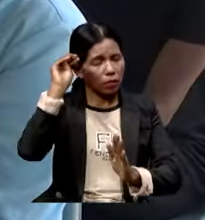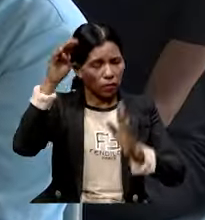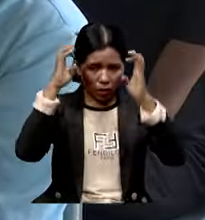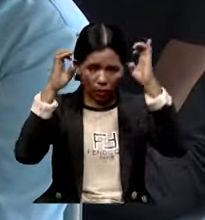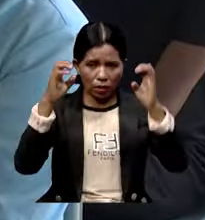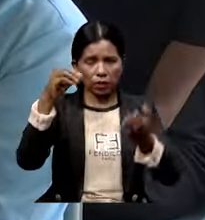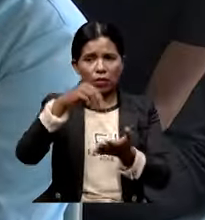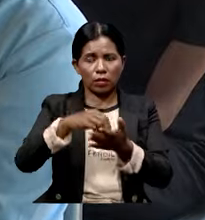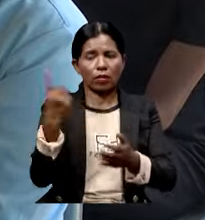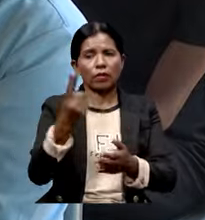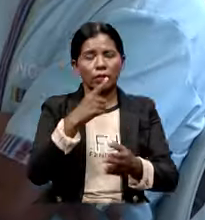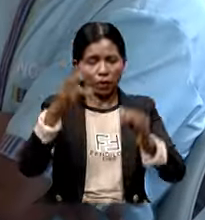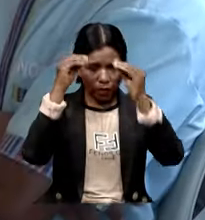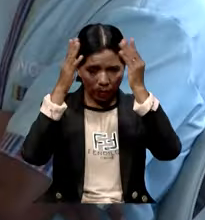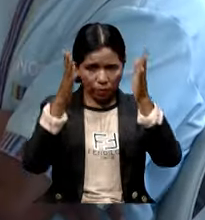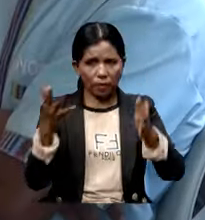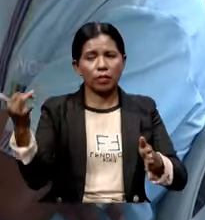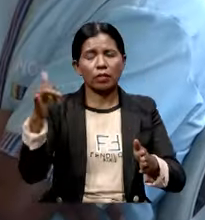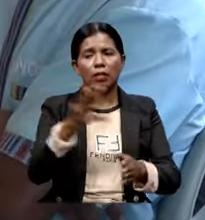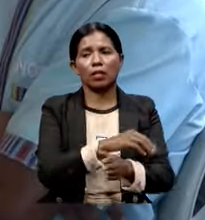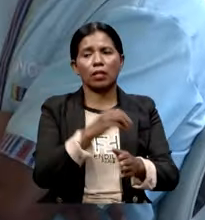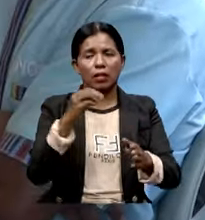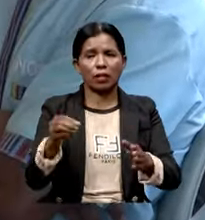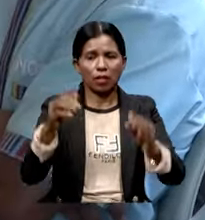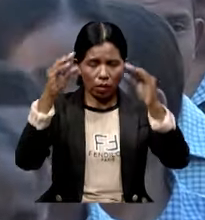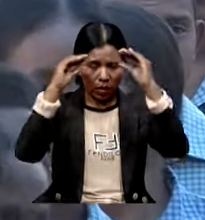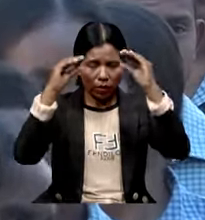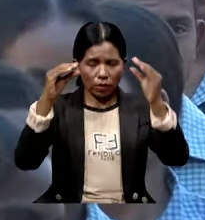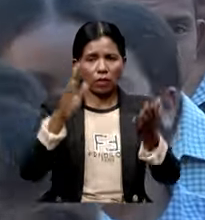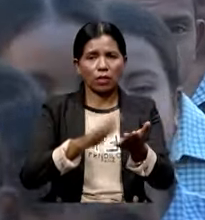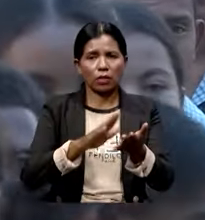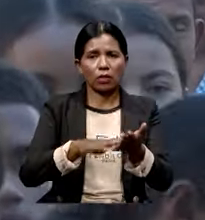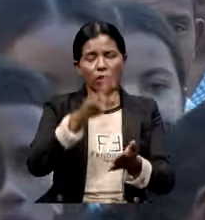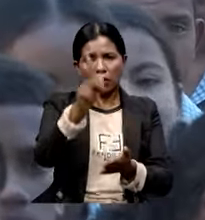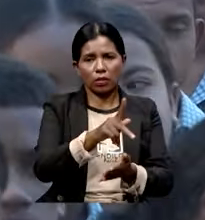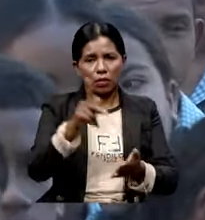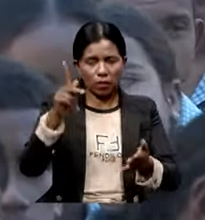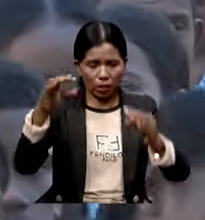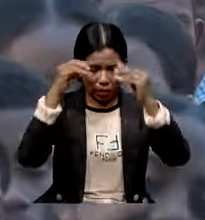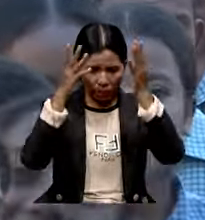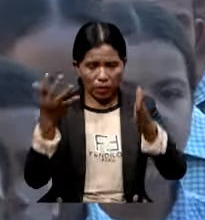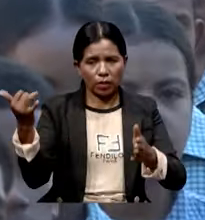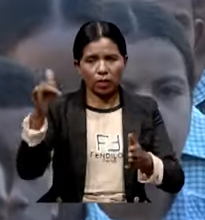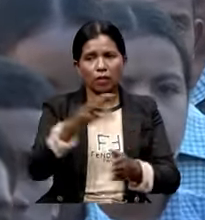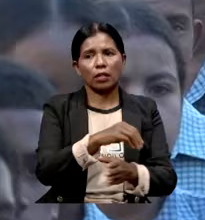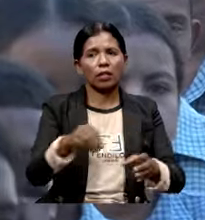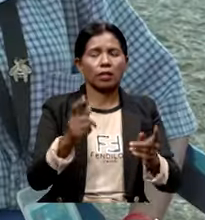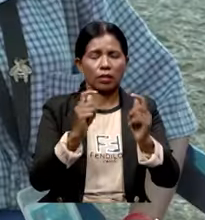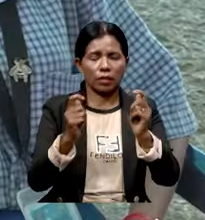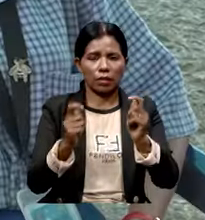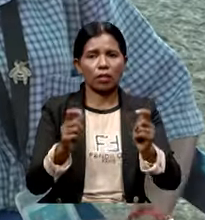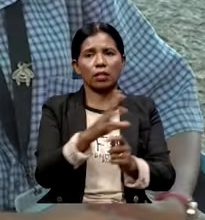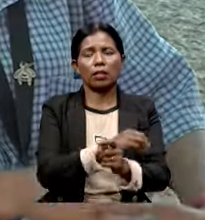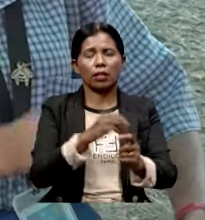atu coloca na Fátima professor Sira Nebe, durante ne, anorin e Escola Católica Sira, no professor Sira Nebe, liona teste ba